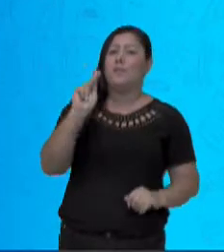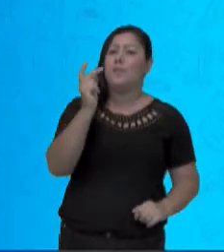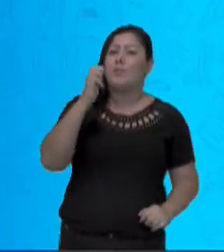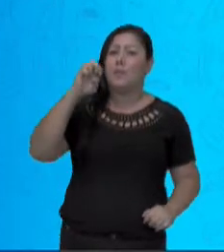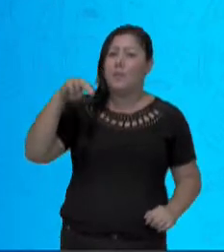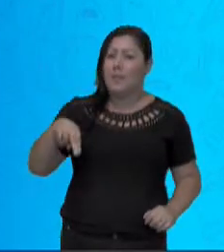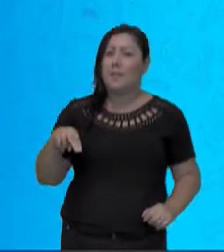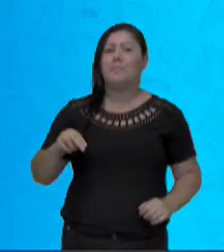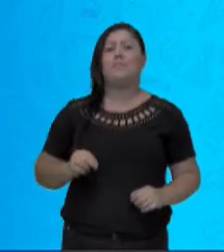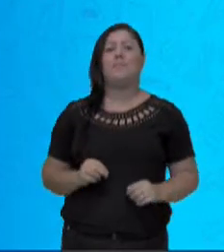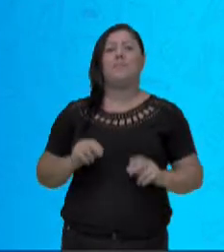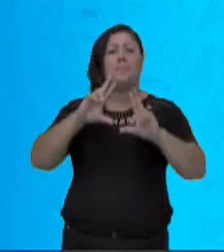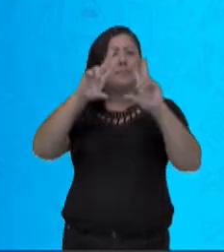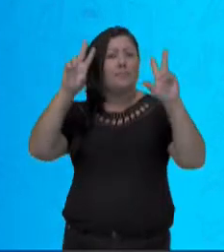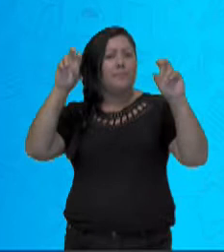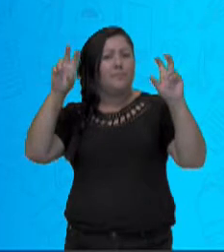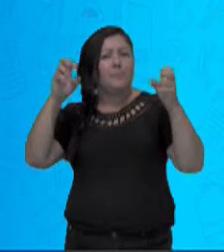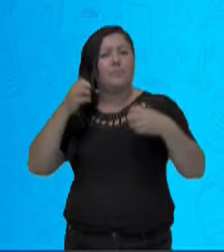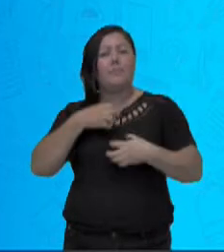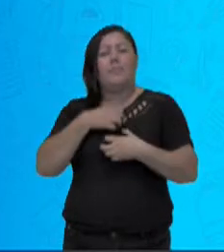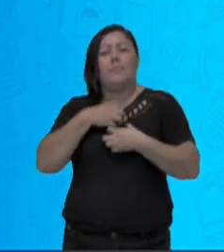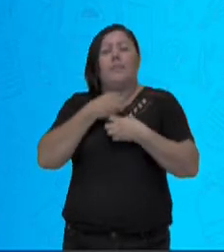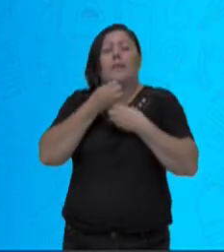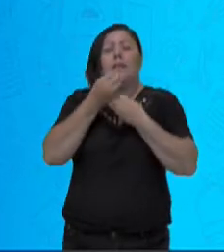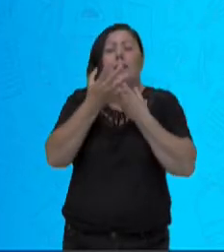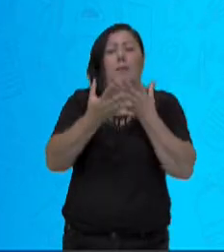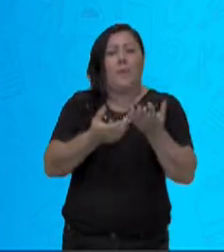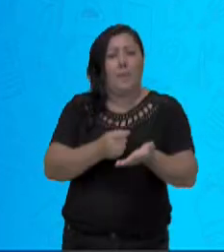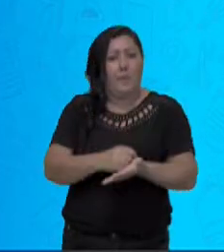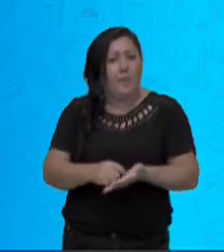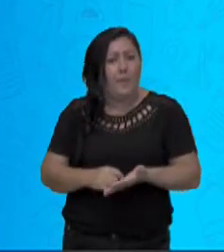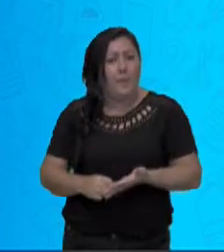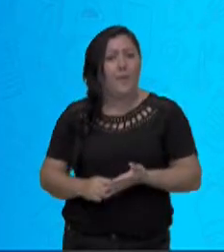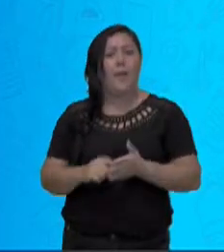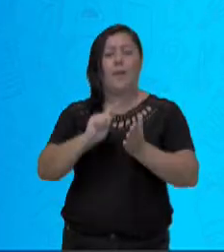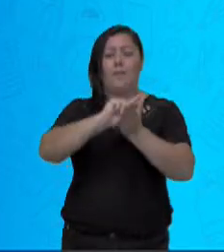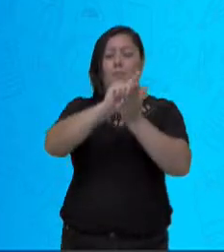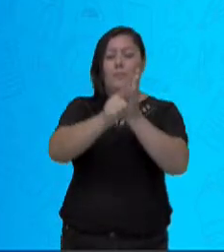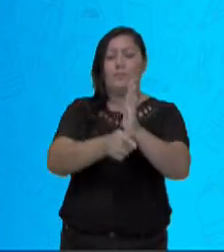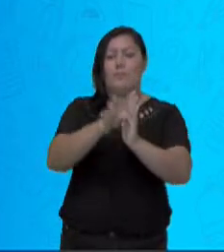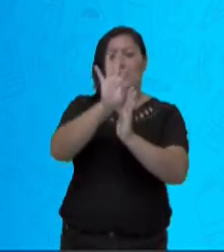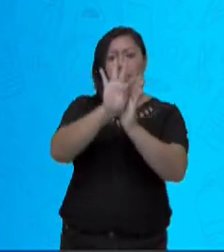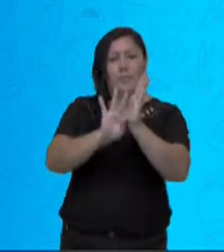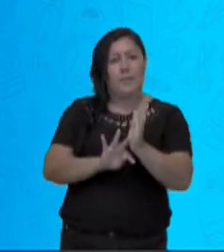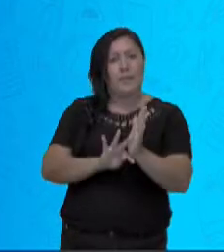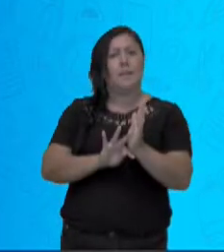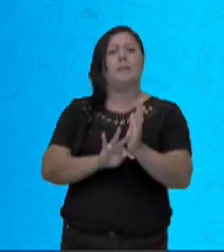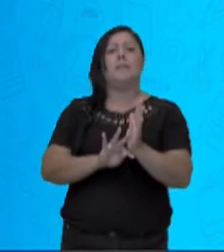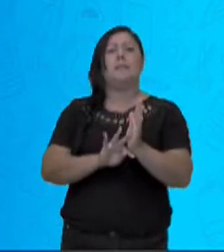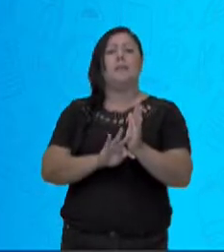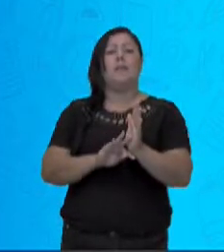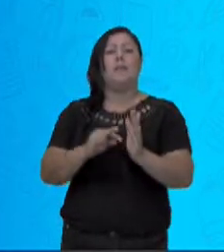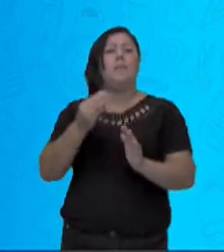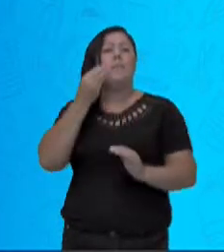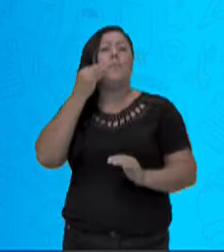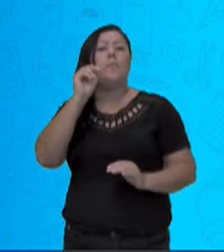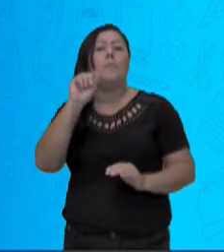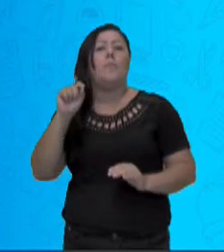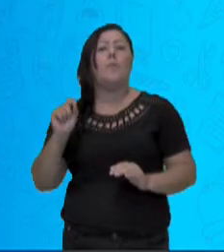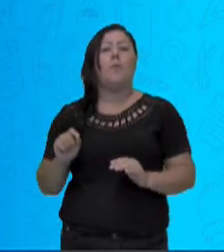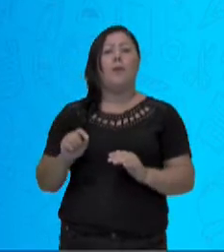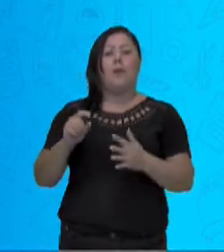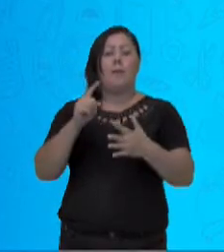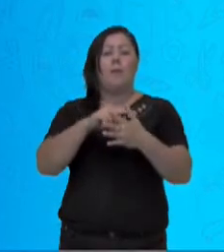O poema é um gênero textual marcado por recursos sonoros